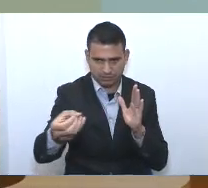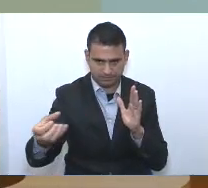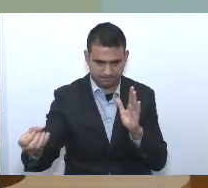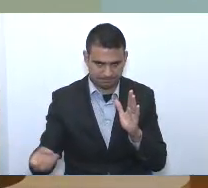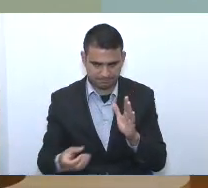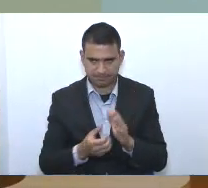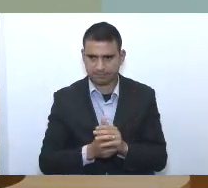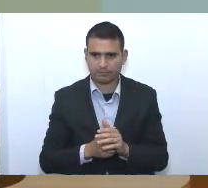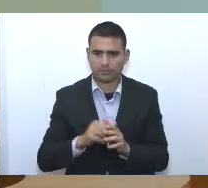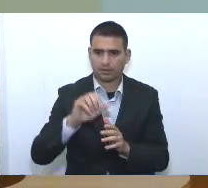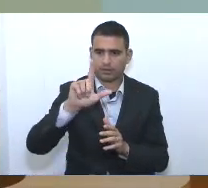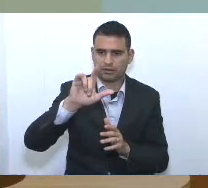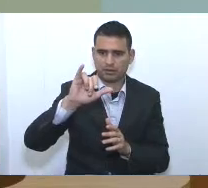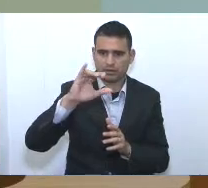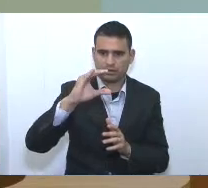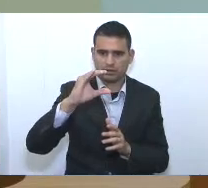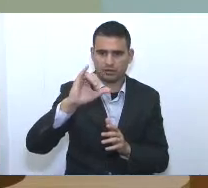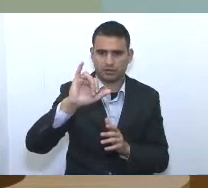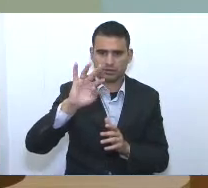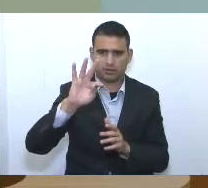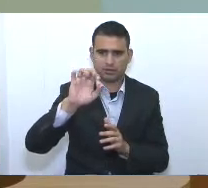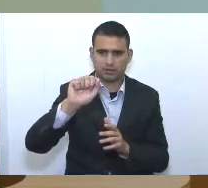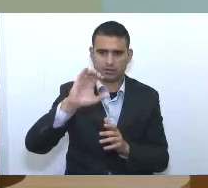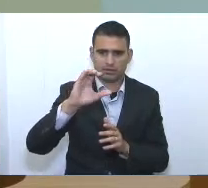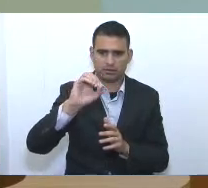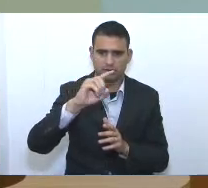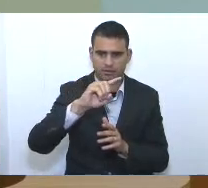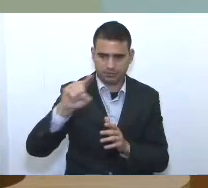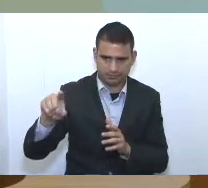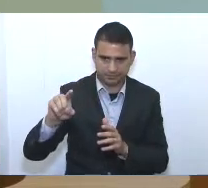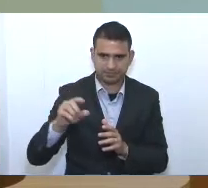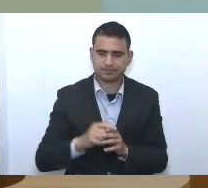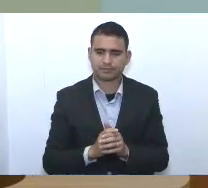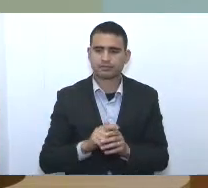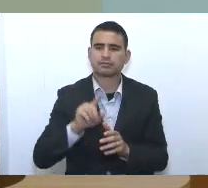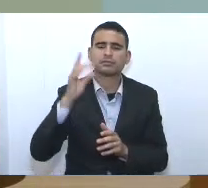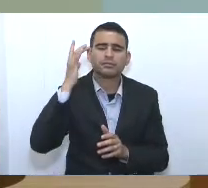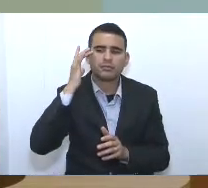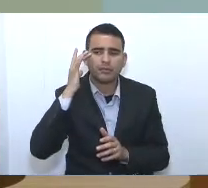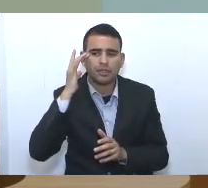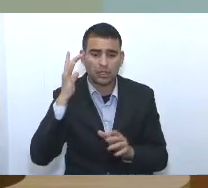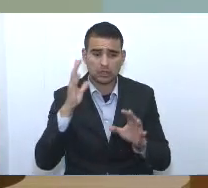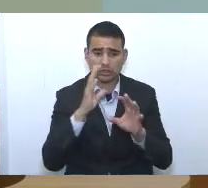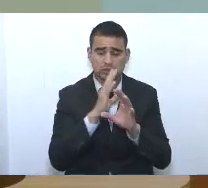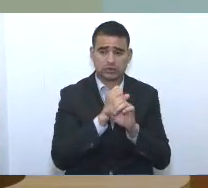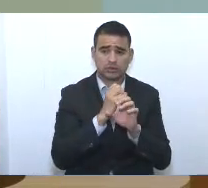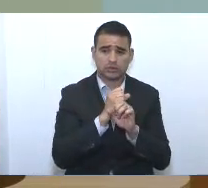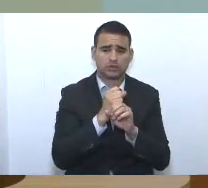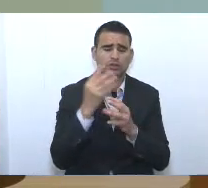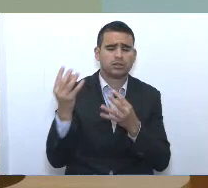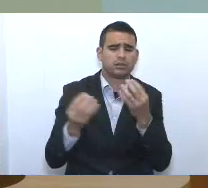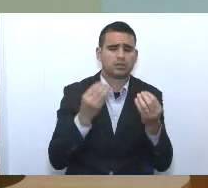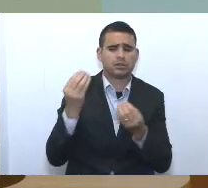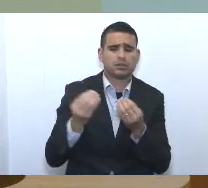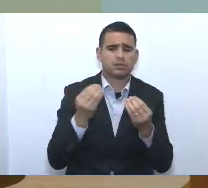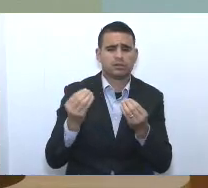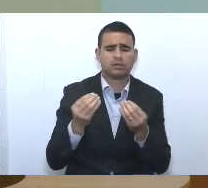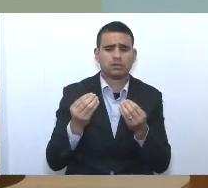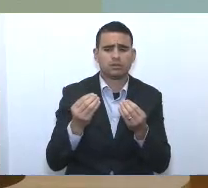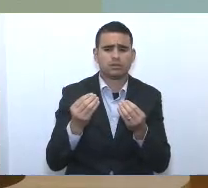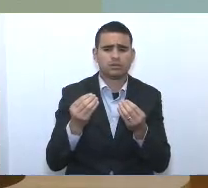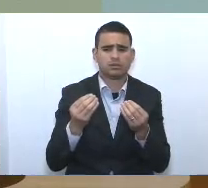né, de avocar de uma secretaria para a Secretaria dos Assuntos Jurídicos, e também... Não falando só de orçamento, mas qual foi o